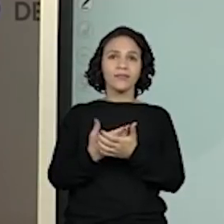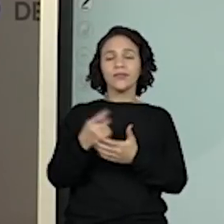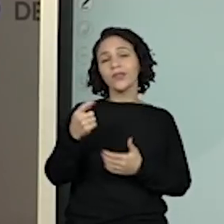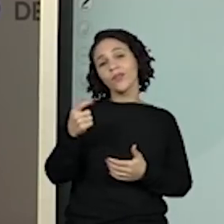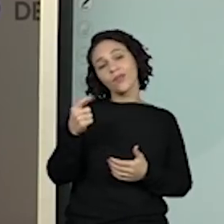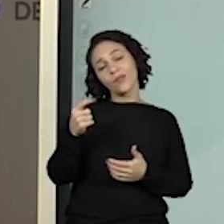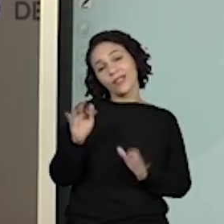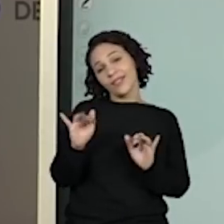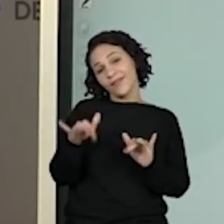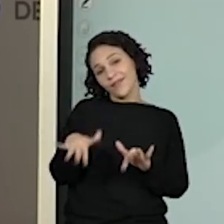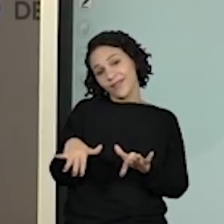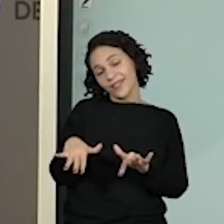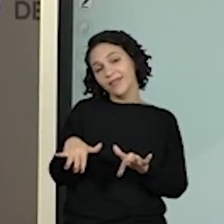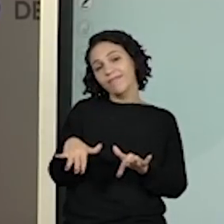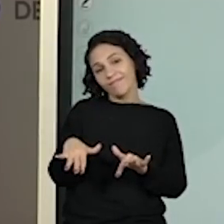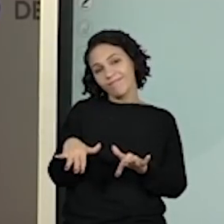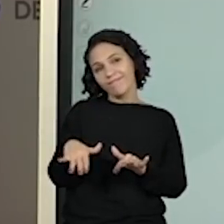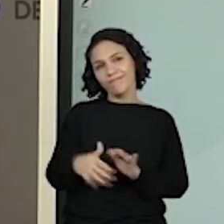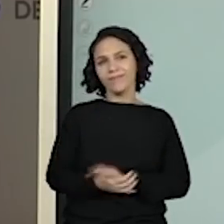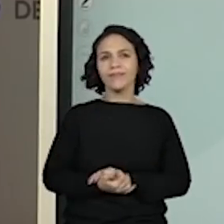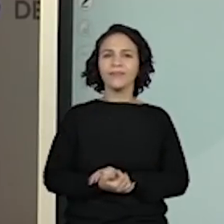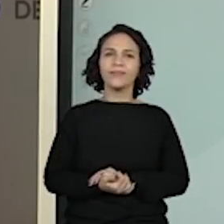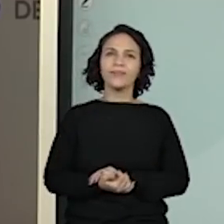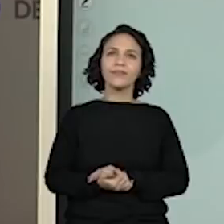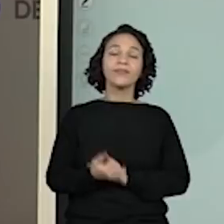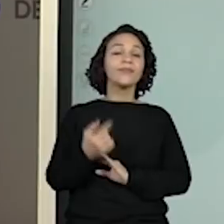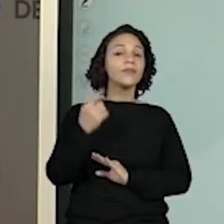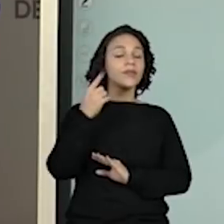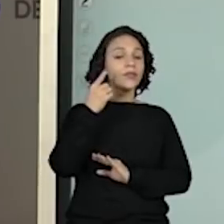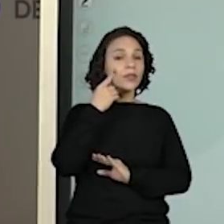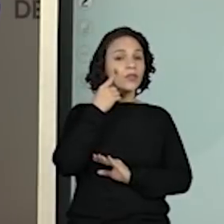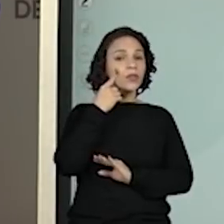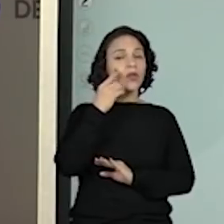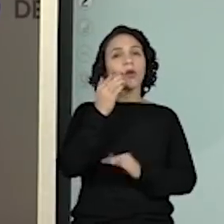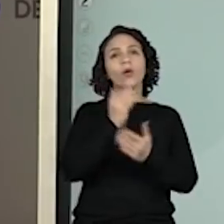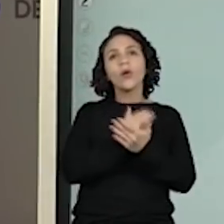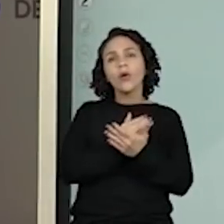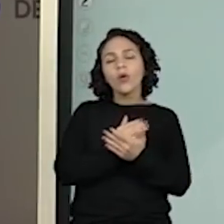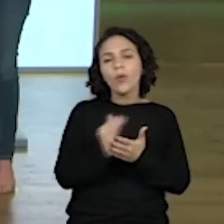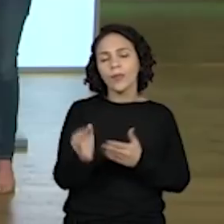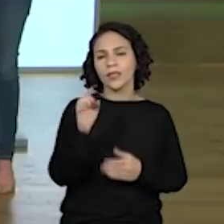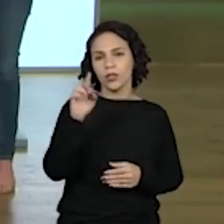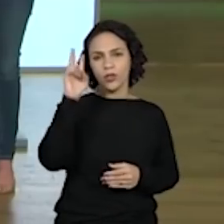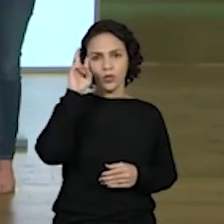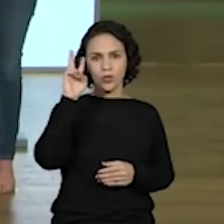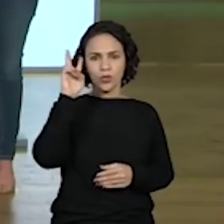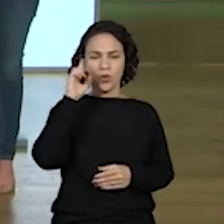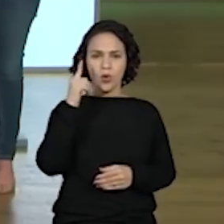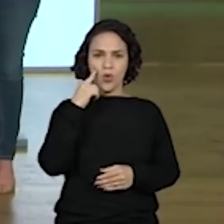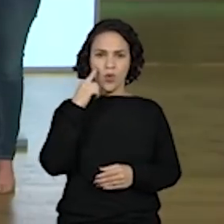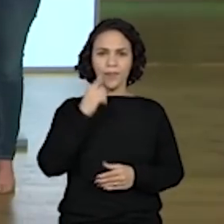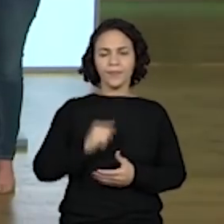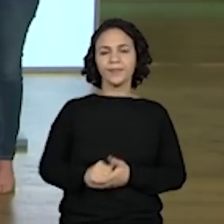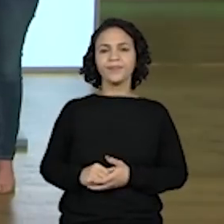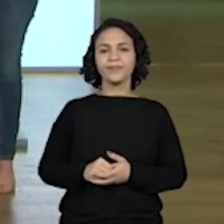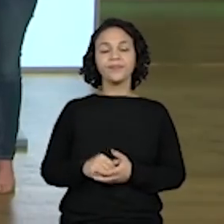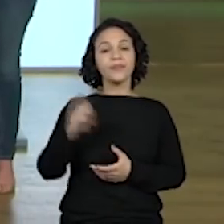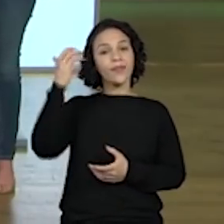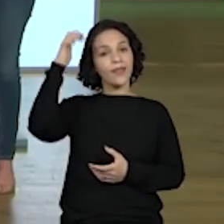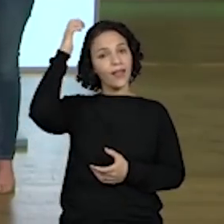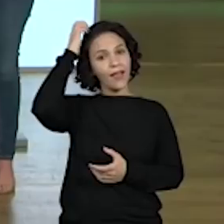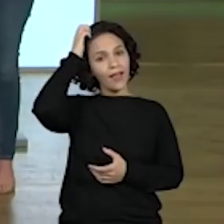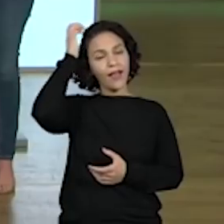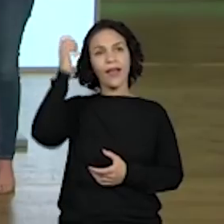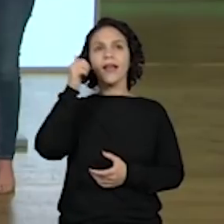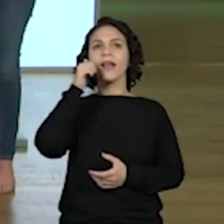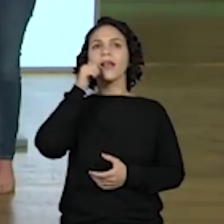está na parte final, praticamente. Nós tínhamos uma situação inicial no nosso conto, que está aqui para vocês. Qual